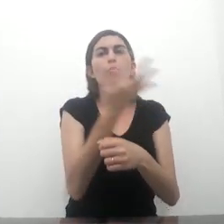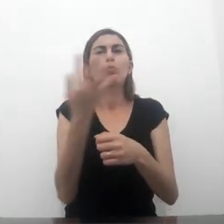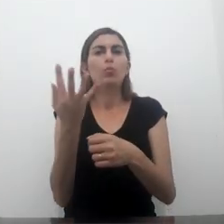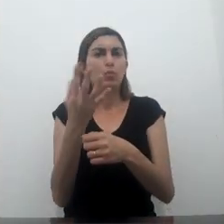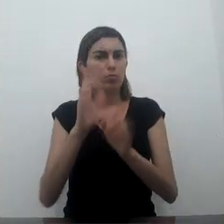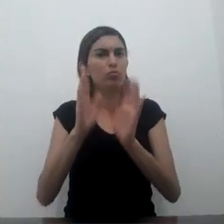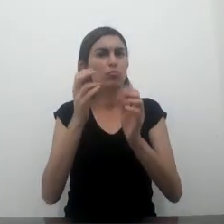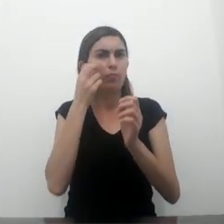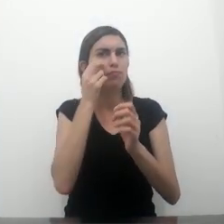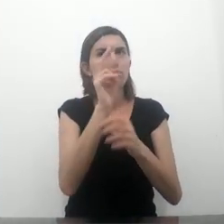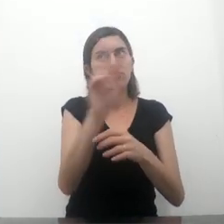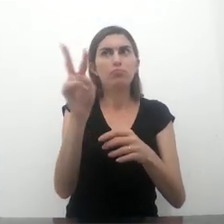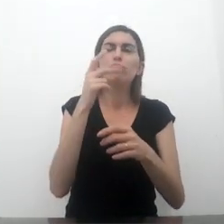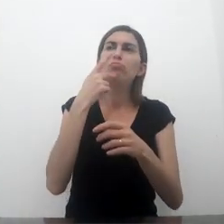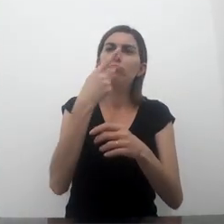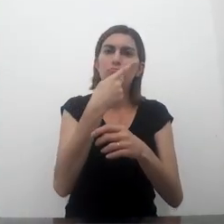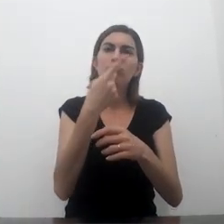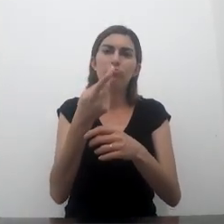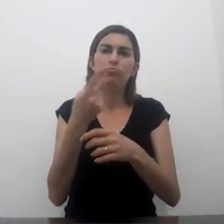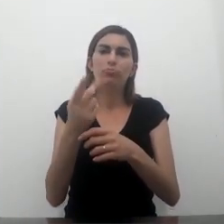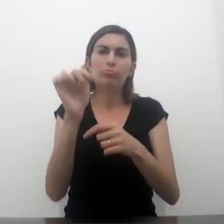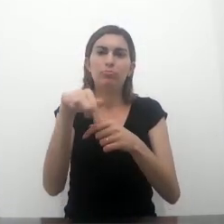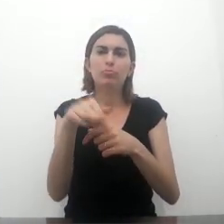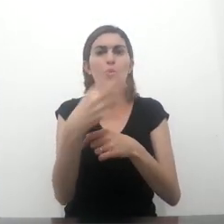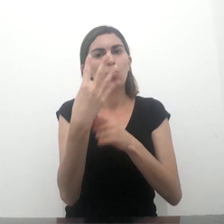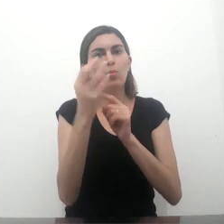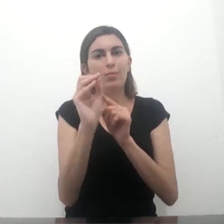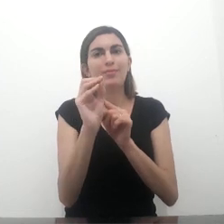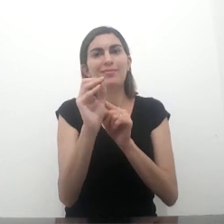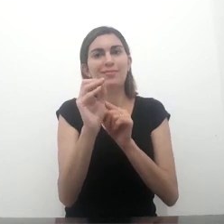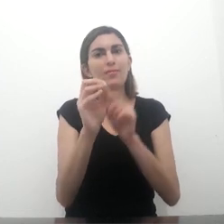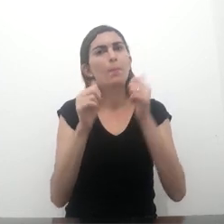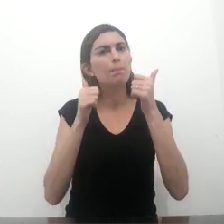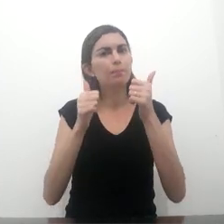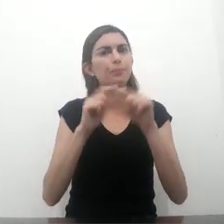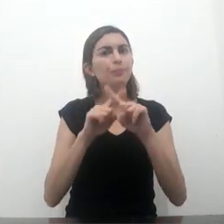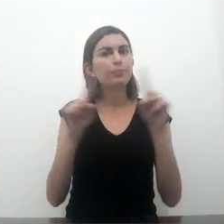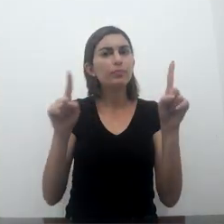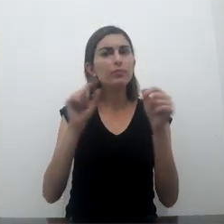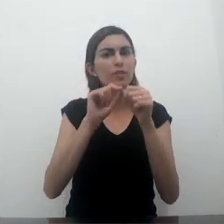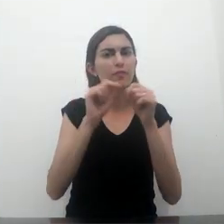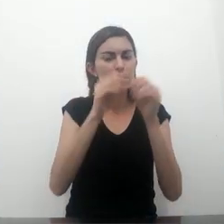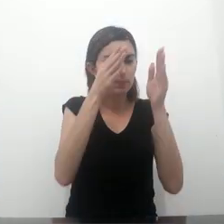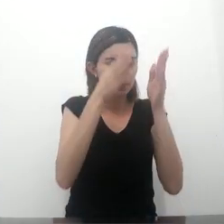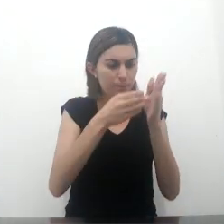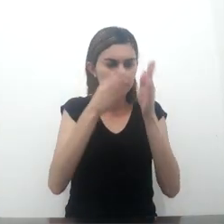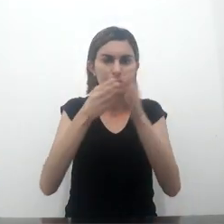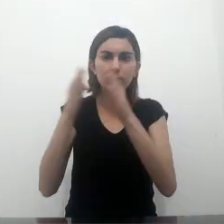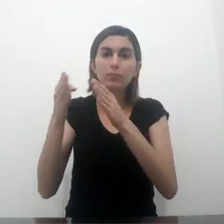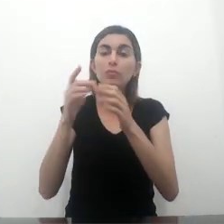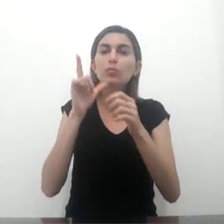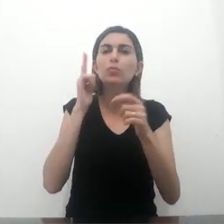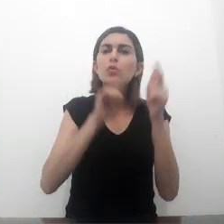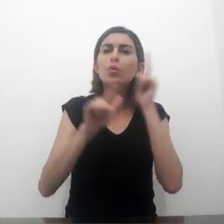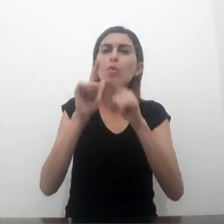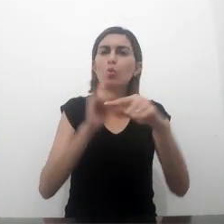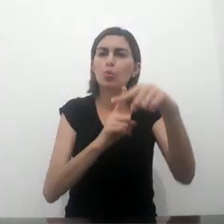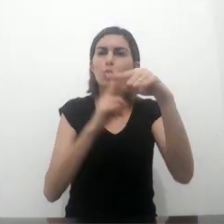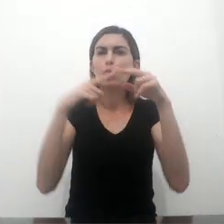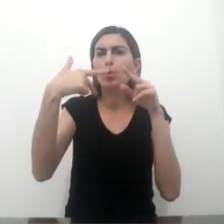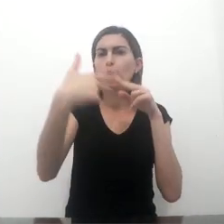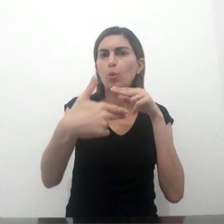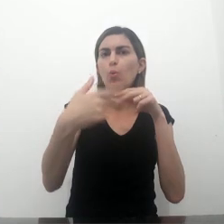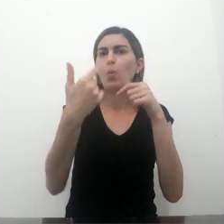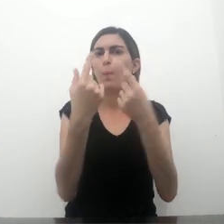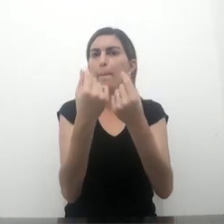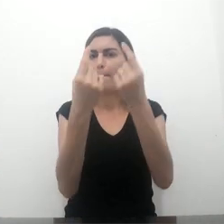quanto? Você já viu, já falou, que eu escutei daqui que foi 40. Beleza, mas vamos fazer passo a passo. Lucro é igual ao